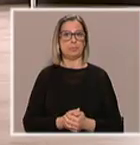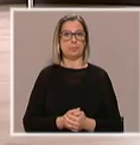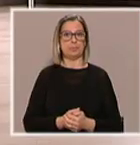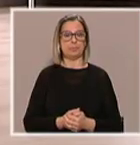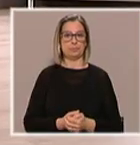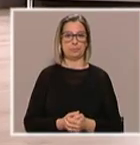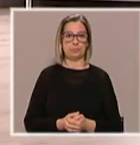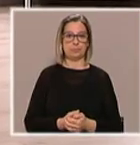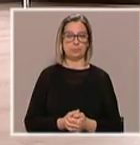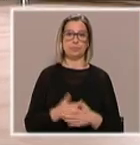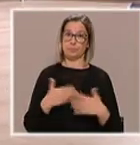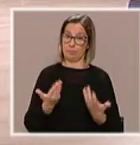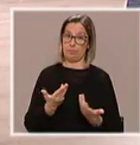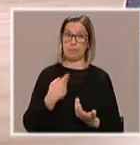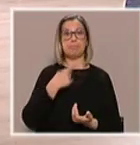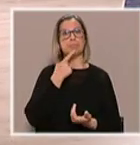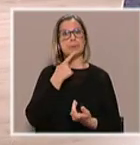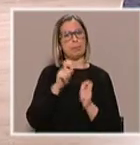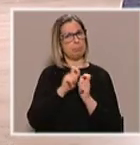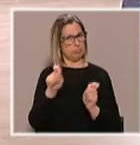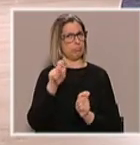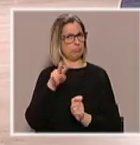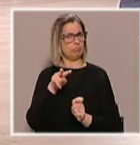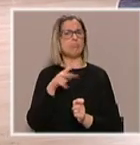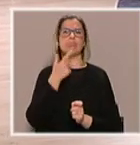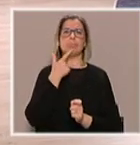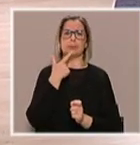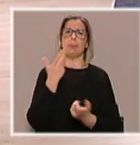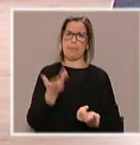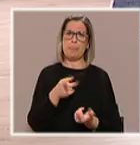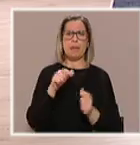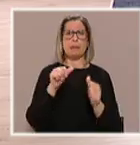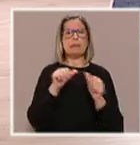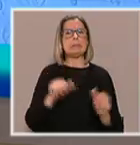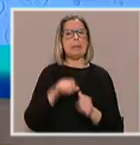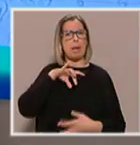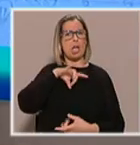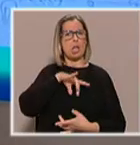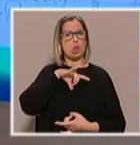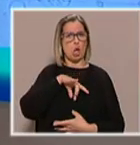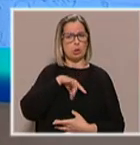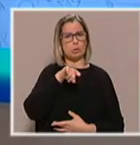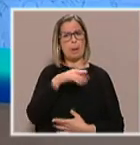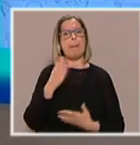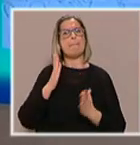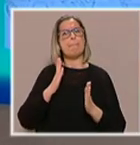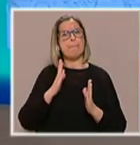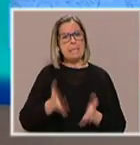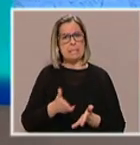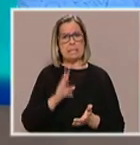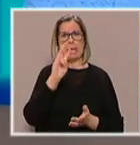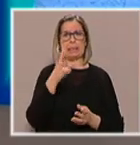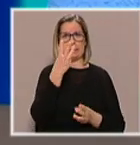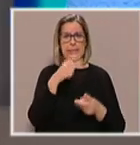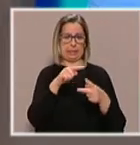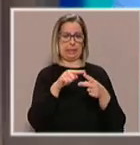Acabamos de ver então que o sistema endócrino ou hormonal necessita de 3 componentes para a sua interação: